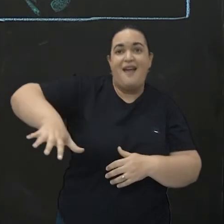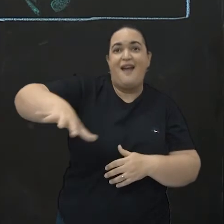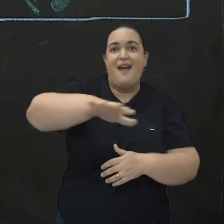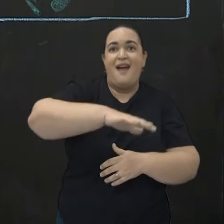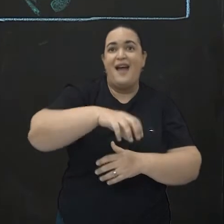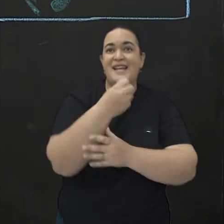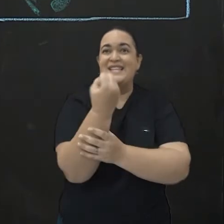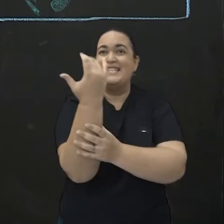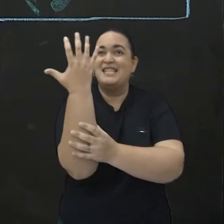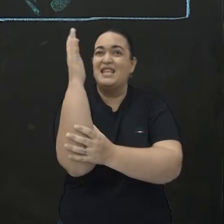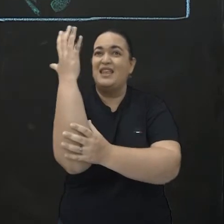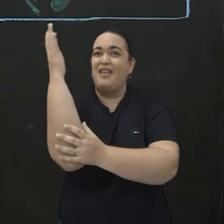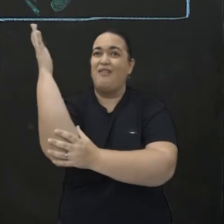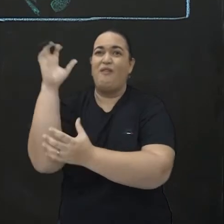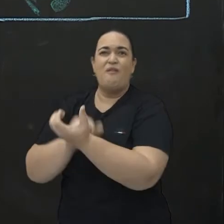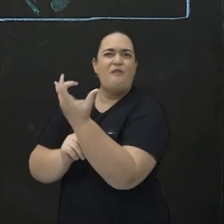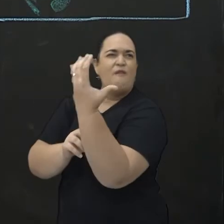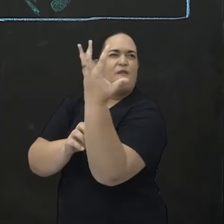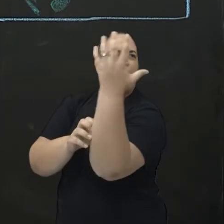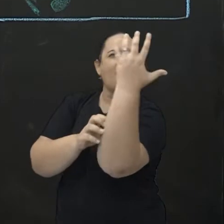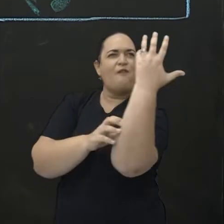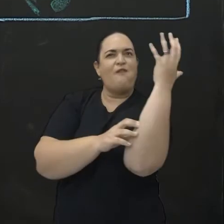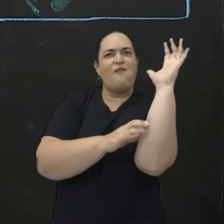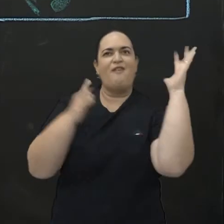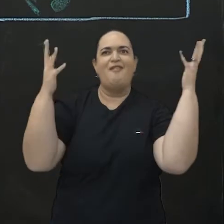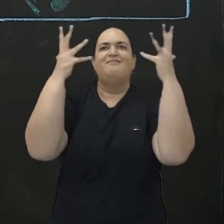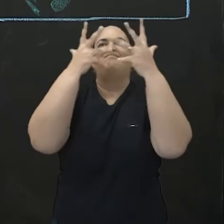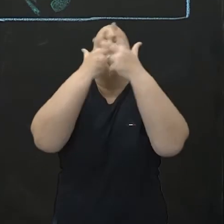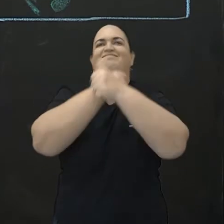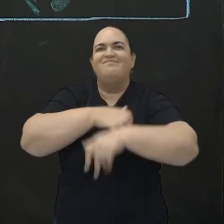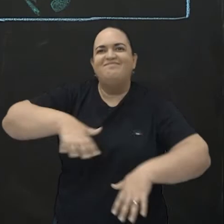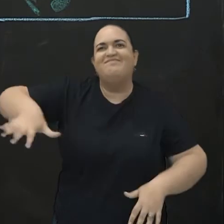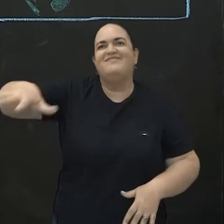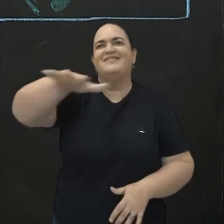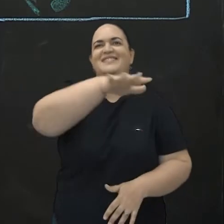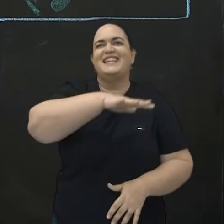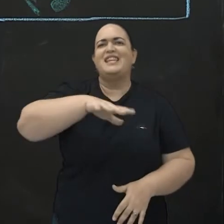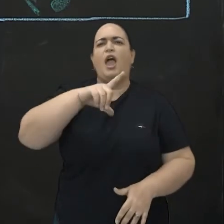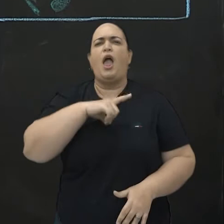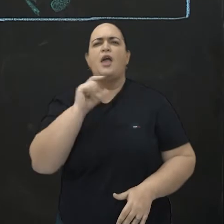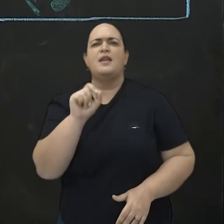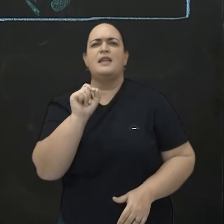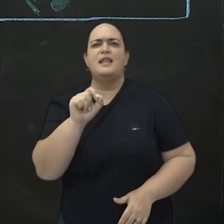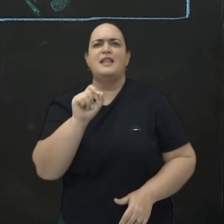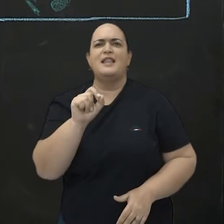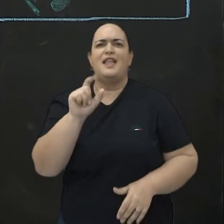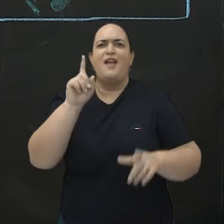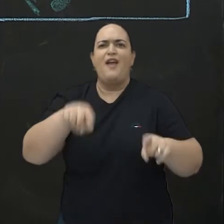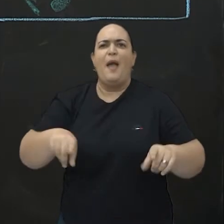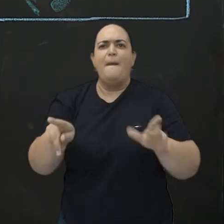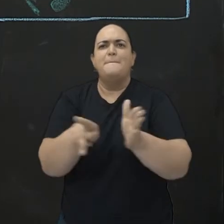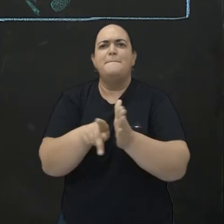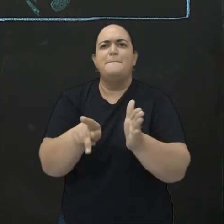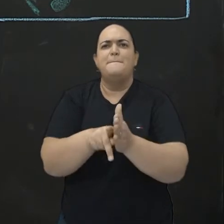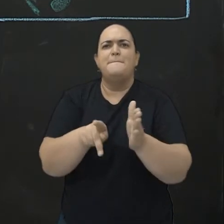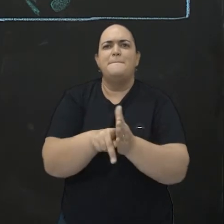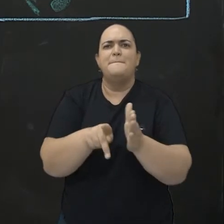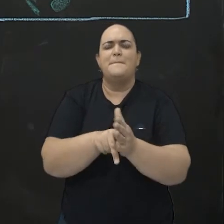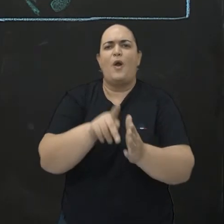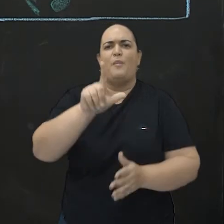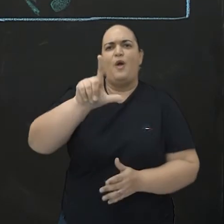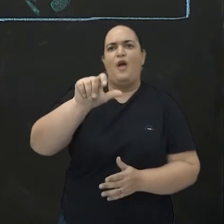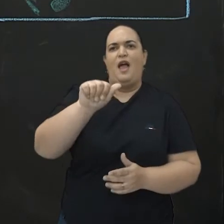florestas tropicais exuberantes na região, onde acabam tendo aí a formação latifoliada.